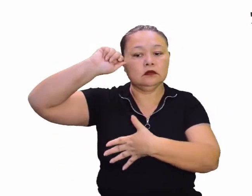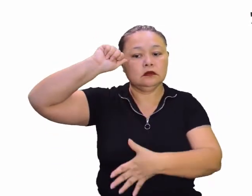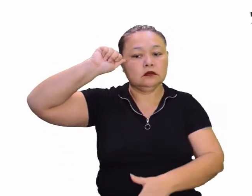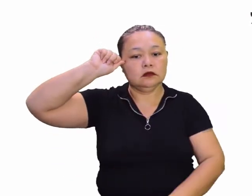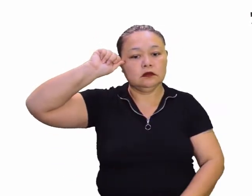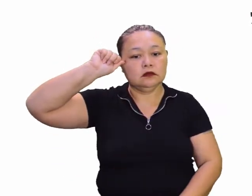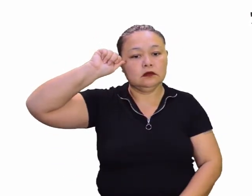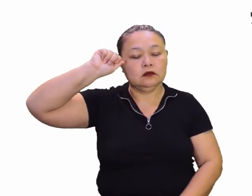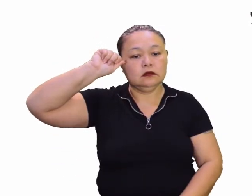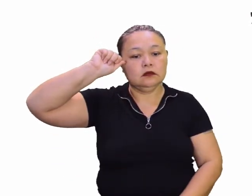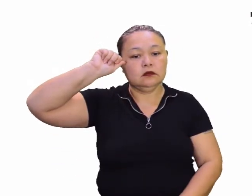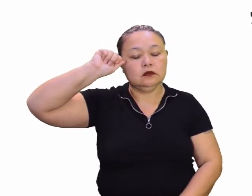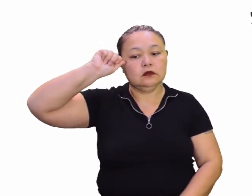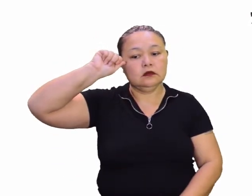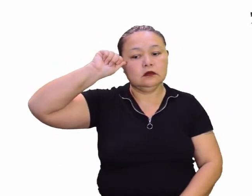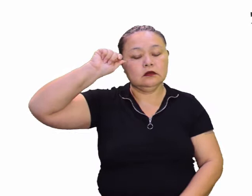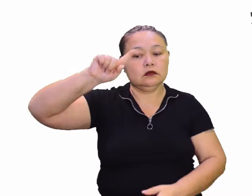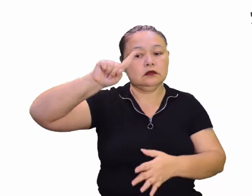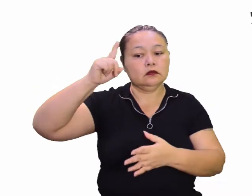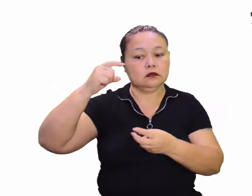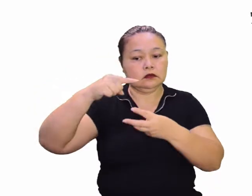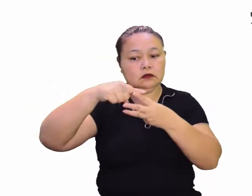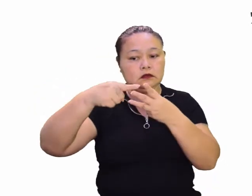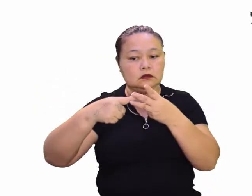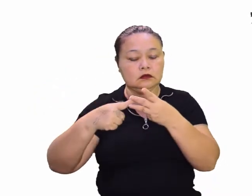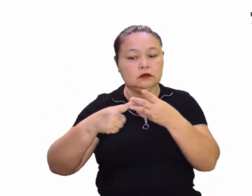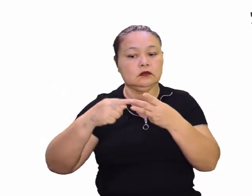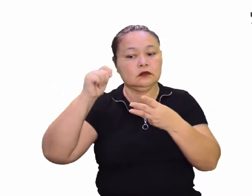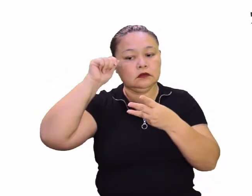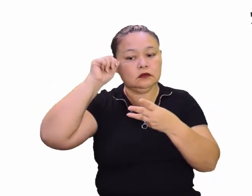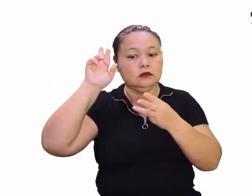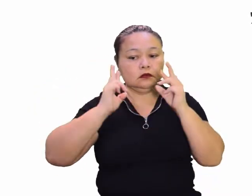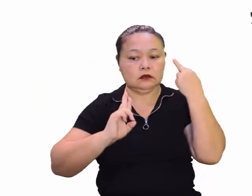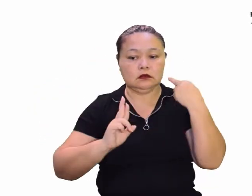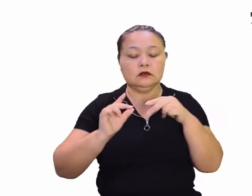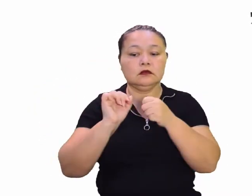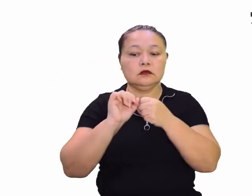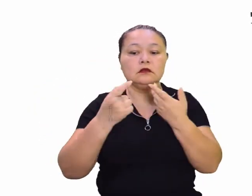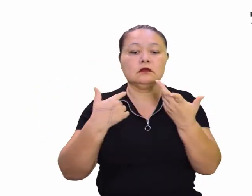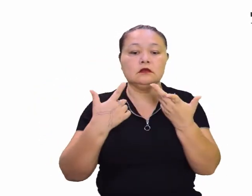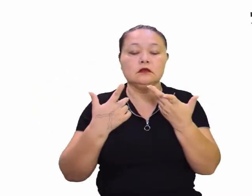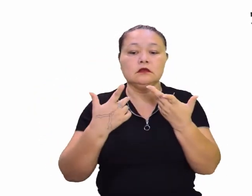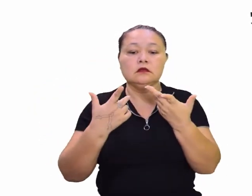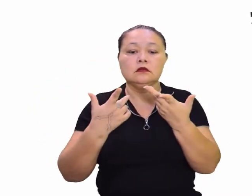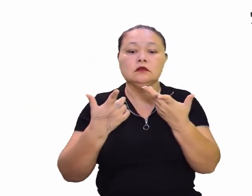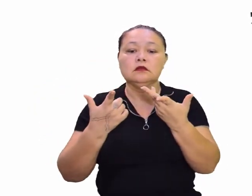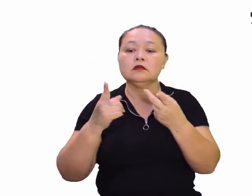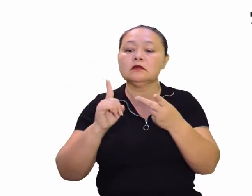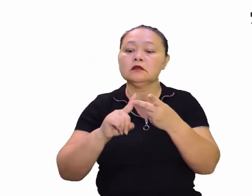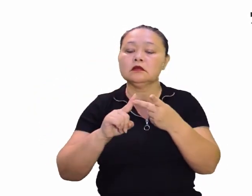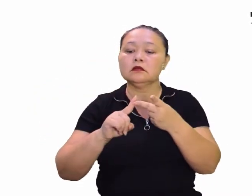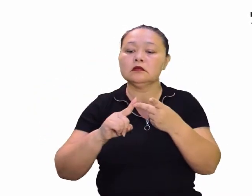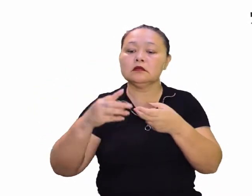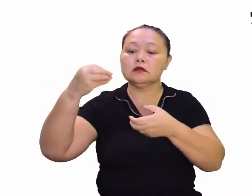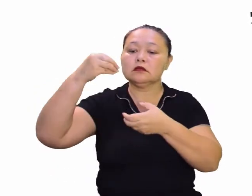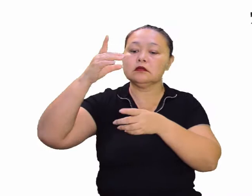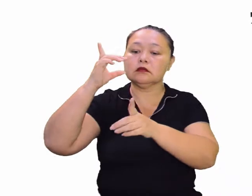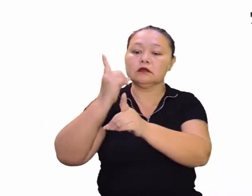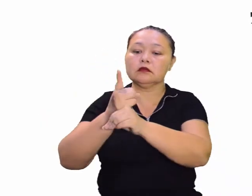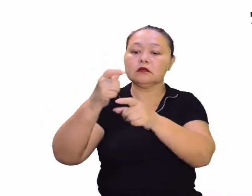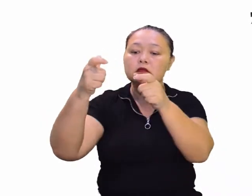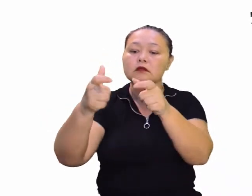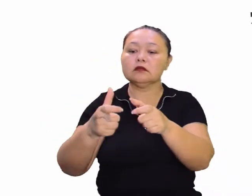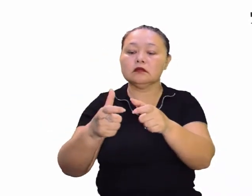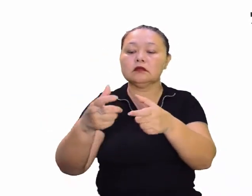Ásia, 3 da Ásia, a gente pode colocar aí porque a Rússia é Ásia também, parte da Ásia, e o outro localizado dentro